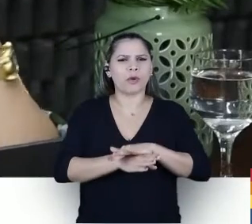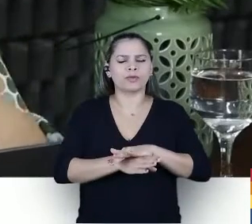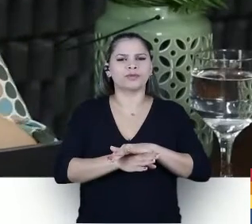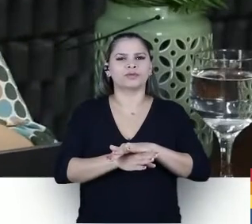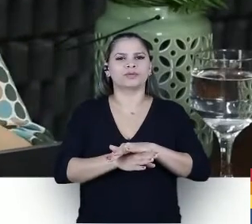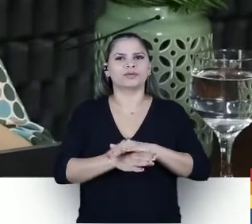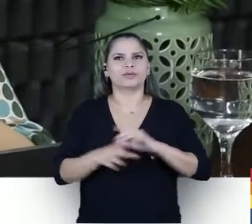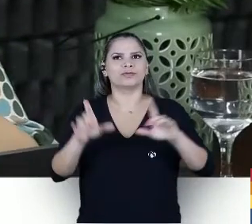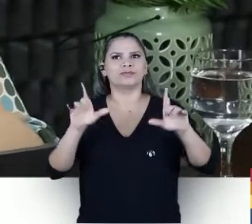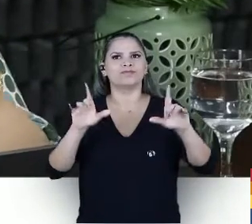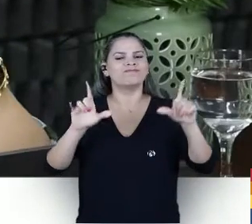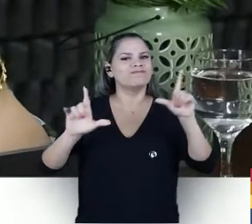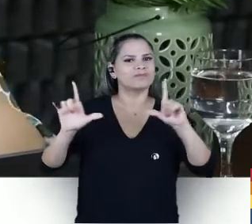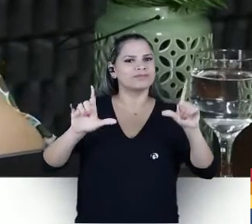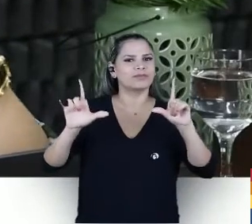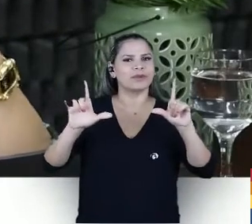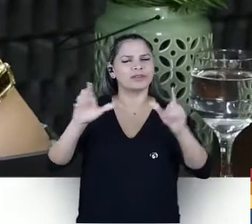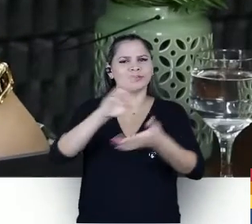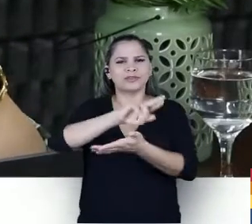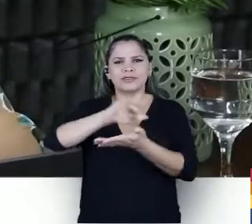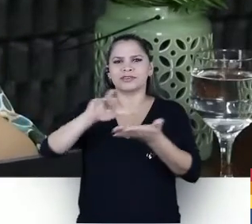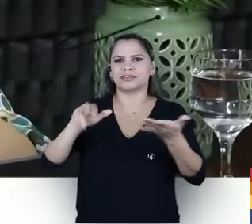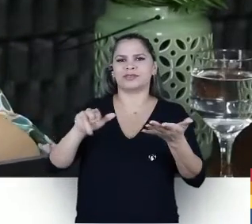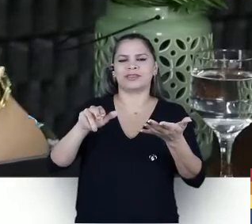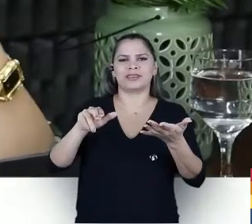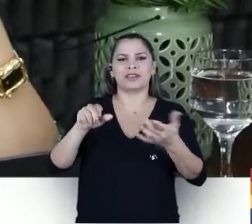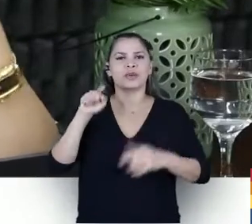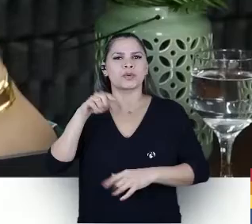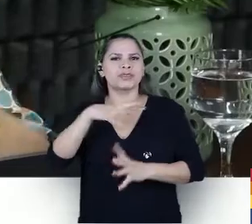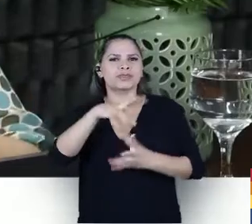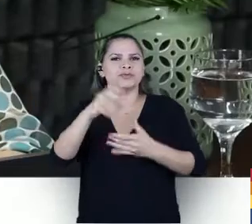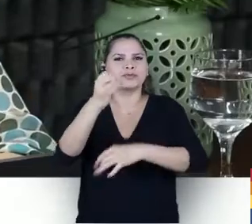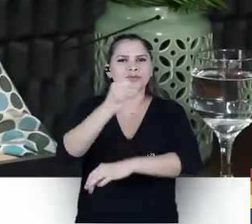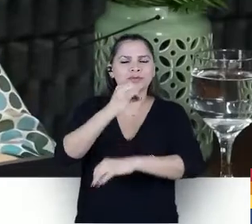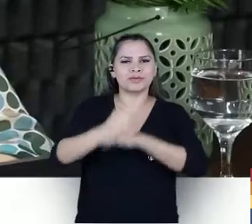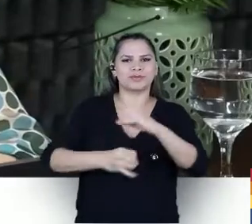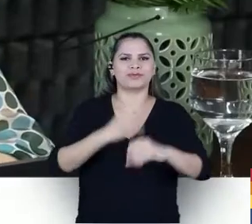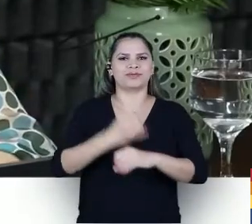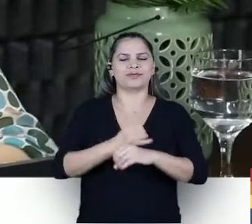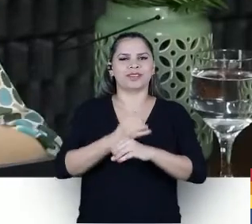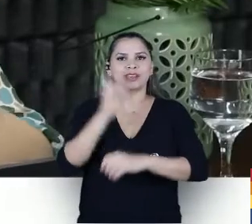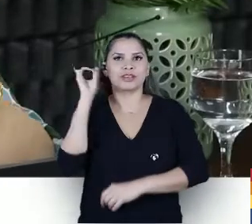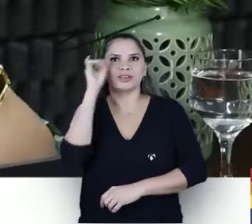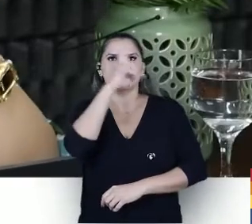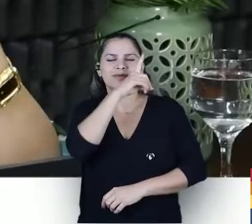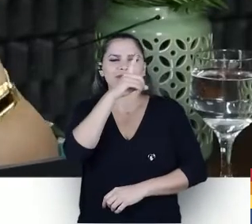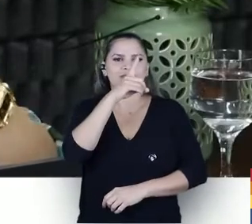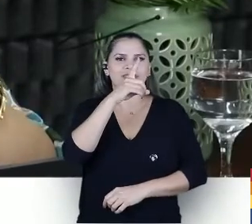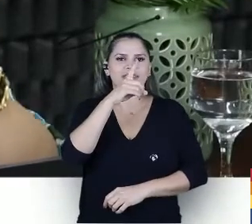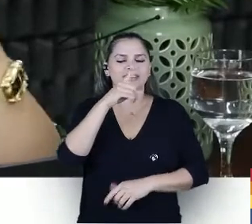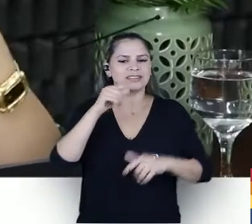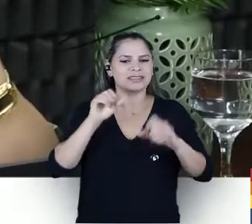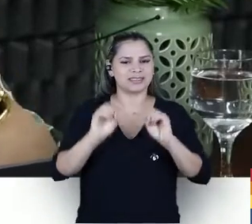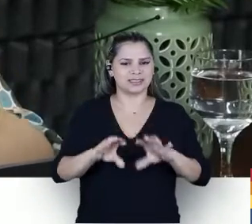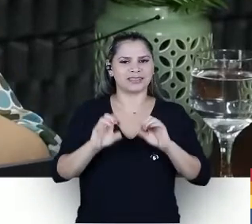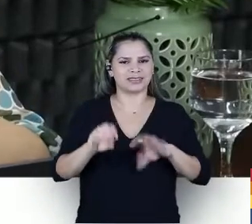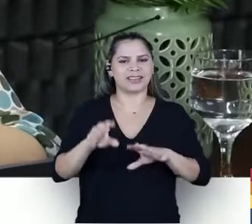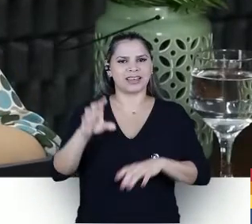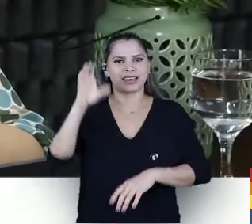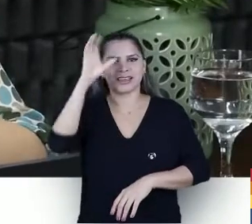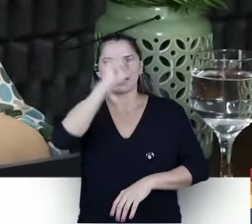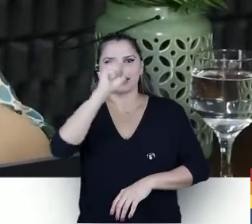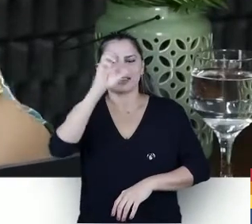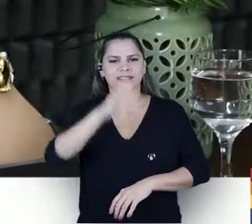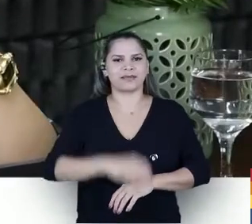essa dificuldade de trabalhar com esses jovens que estão tão acostumados com as telas, com esse mundo completamente